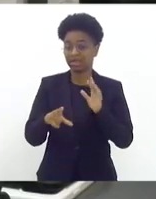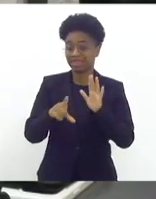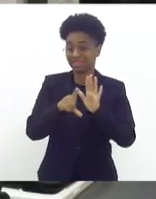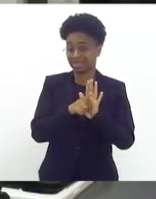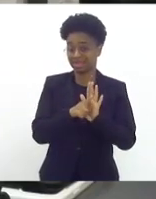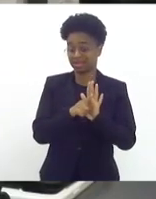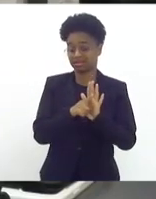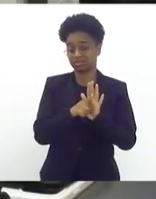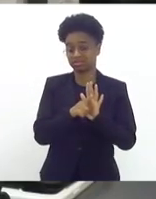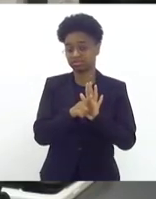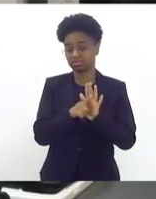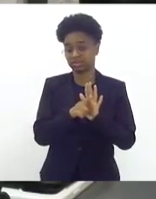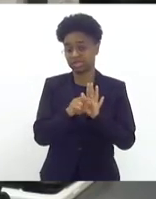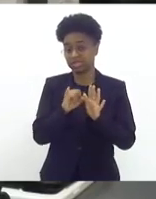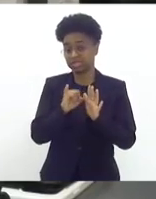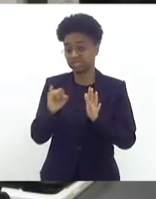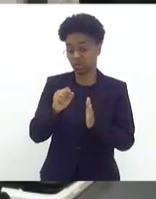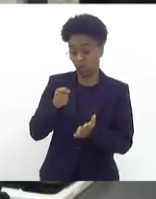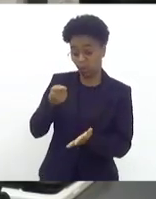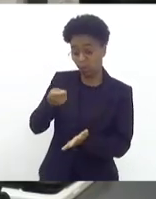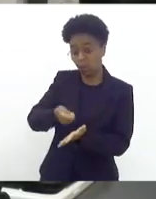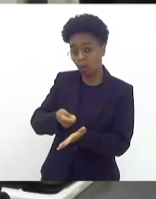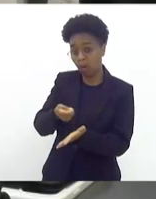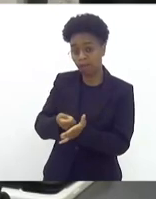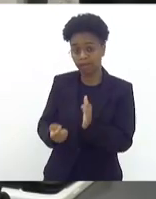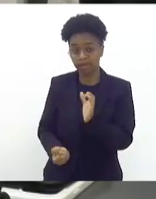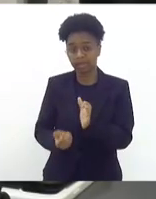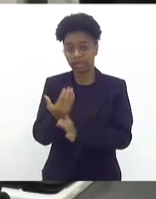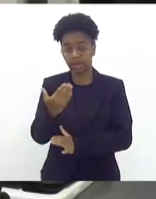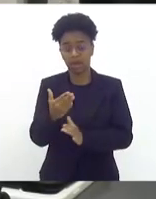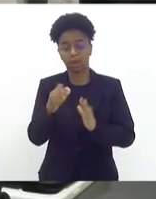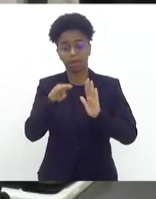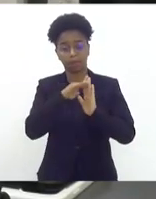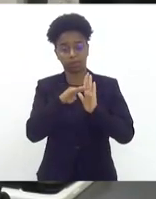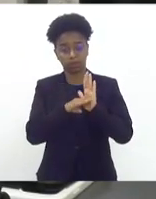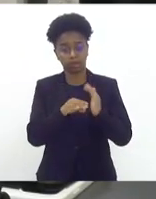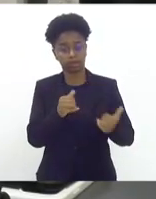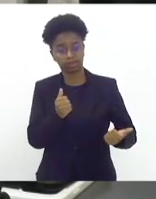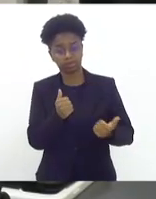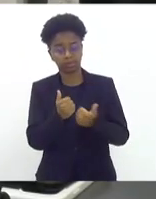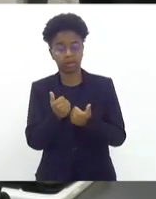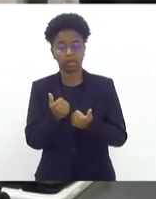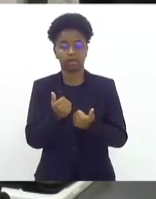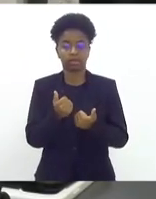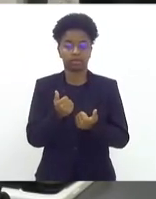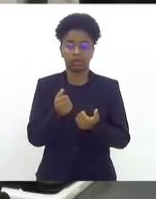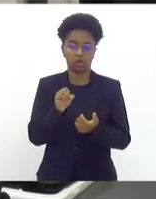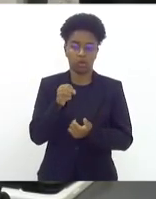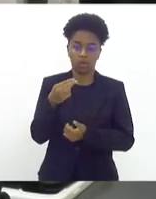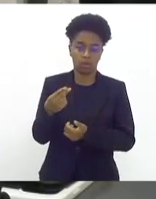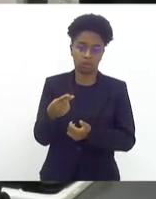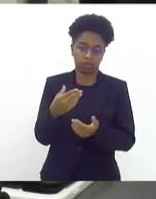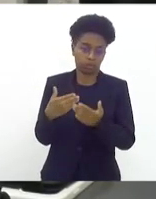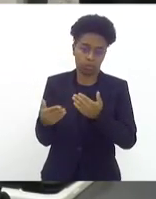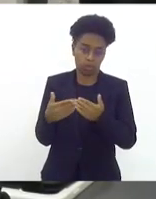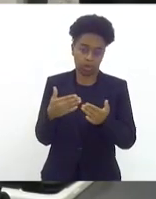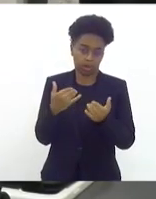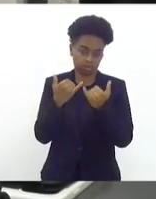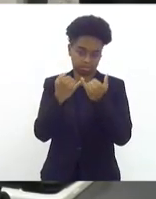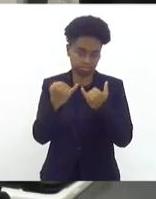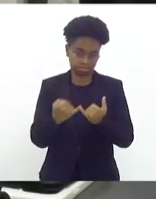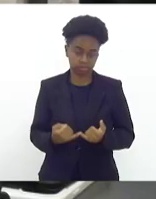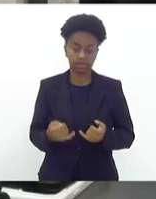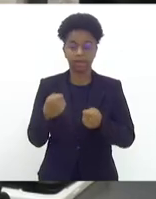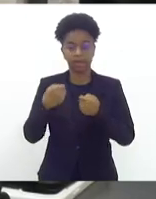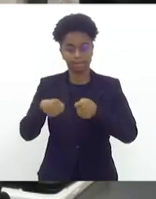possa impor a implementação de um programa assistencial ou qualquer programa semelhante precisa